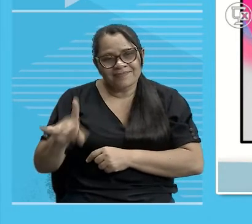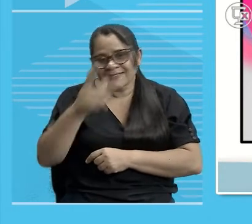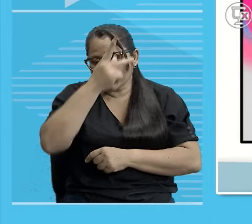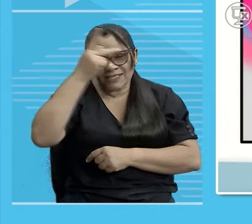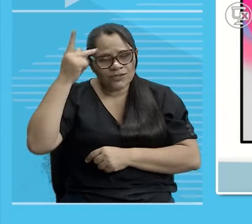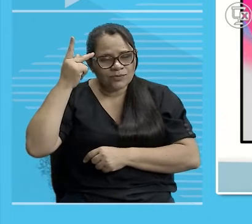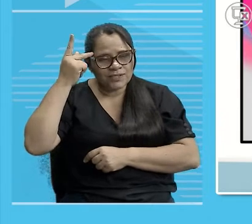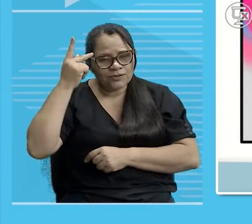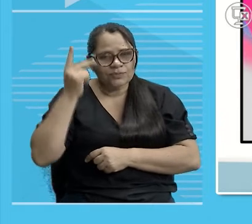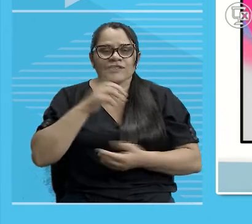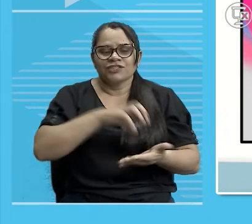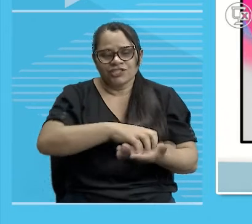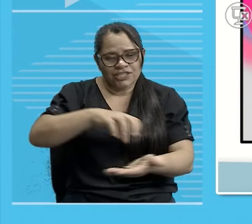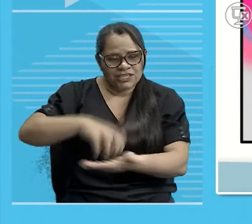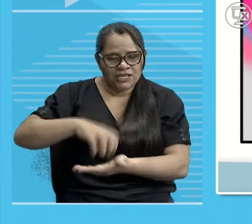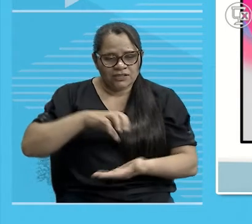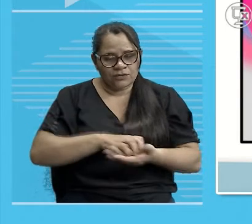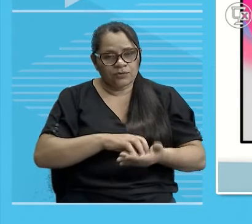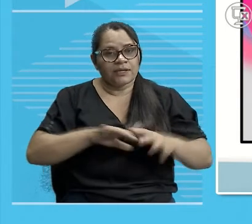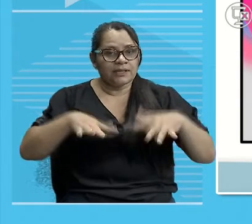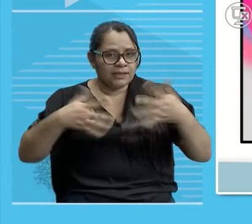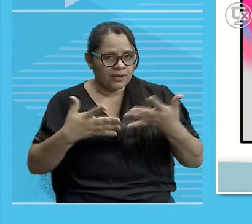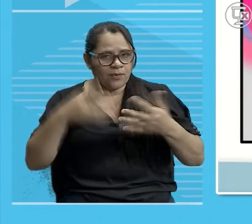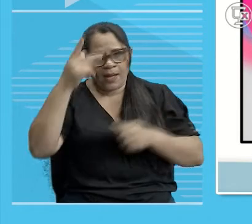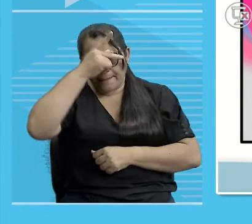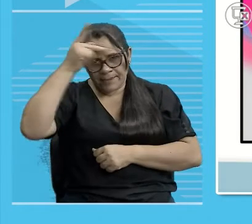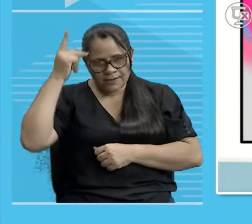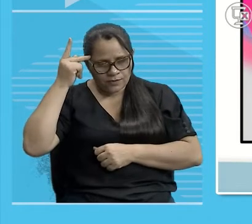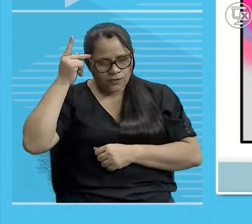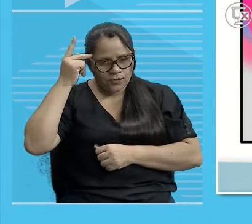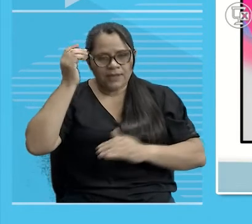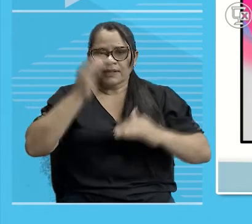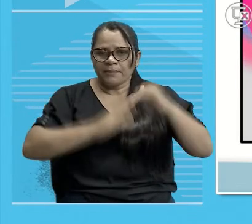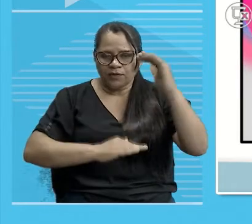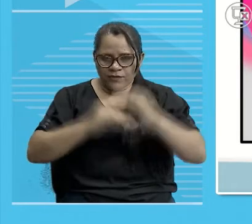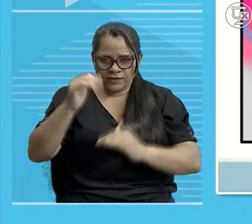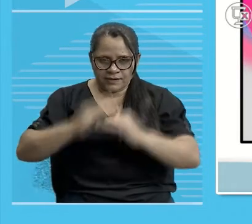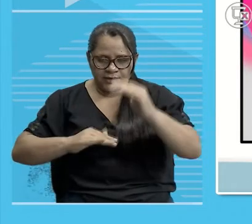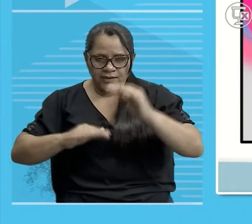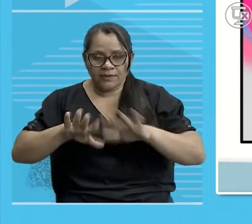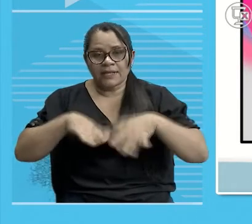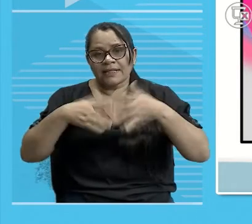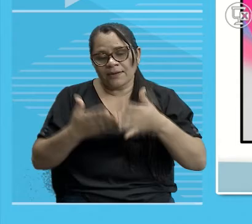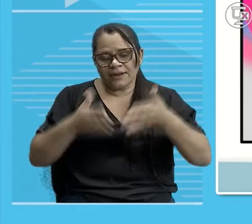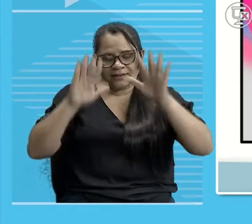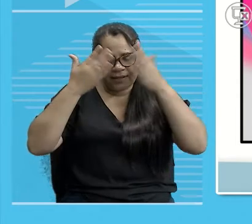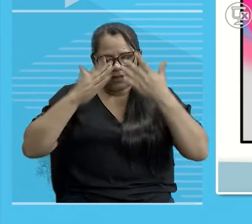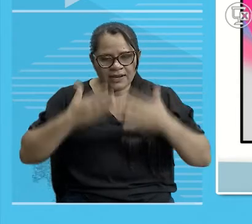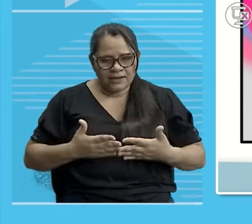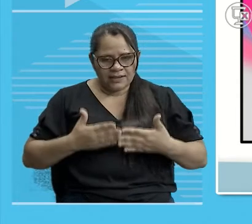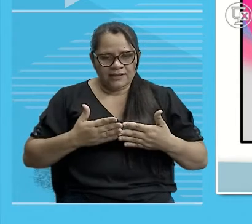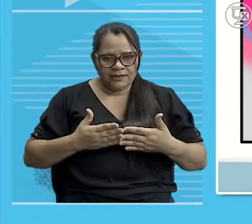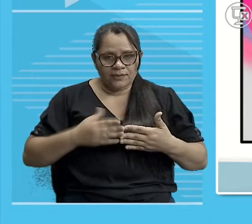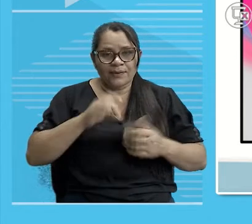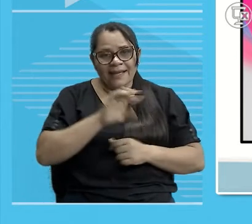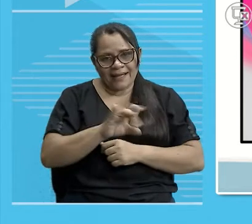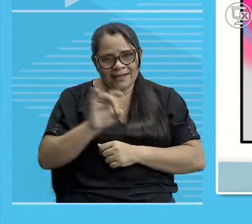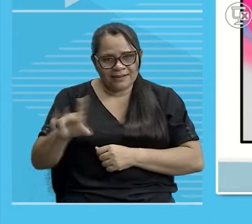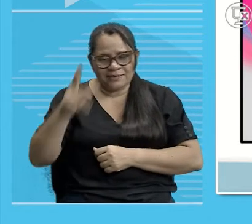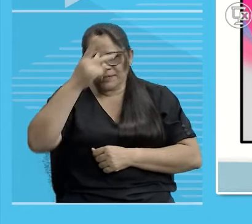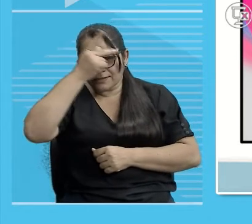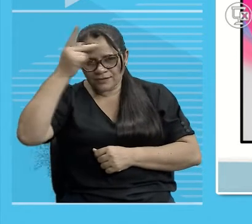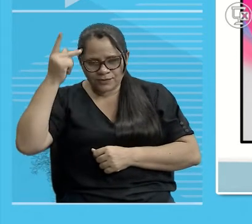esse analista de pessoas ele vai analisar as pessoas que trabalham no setor de vendas